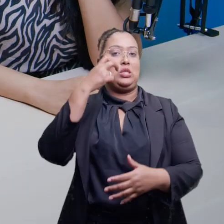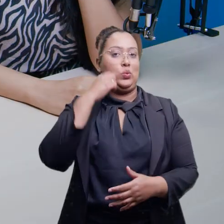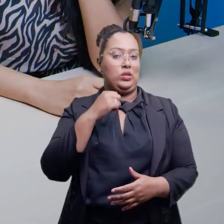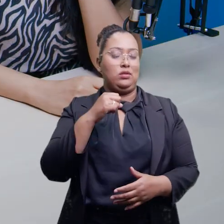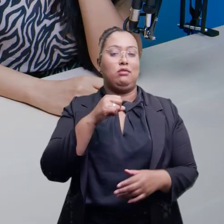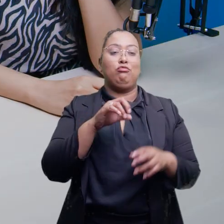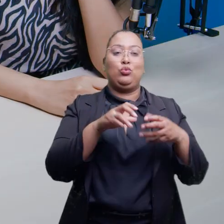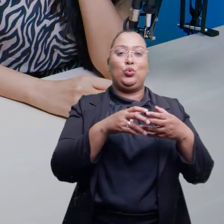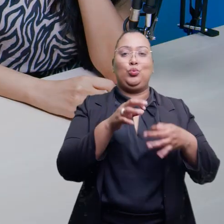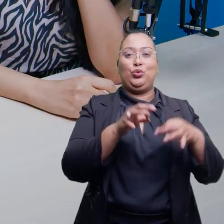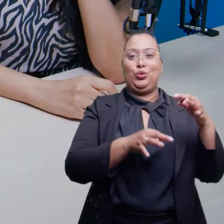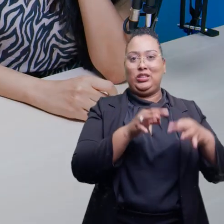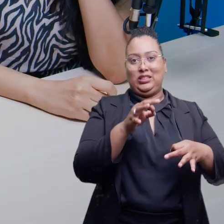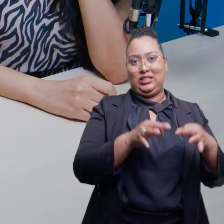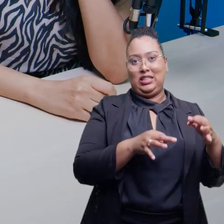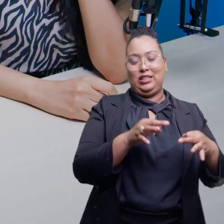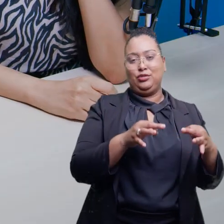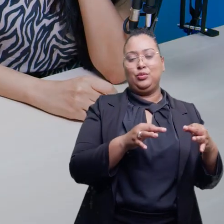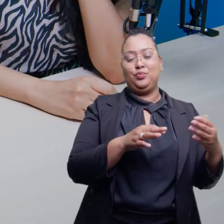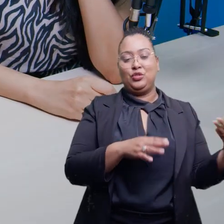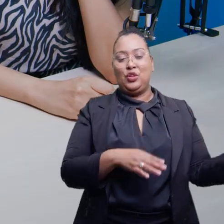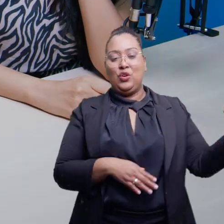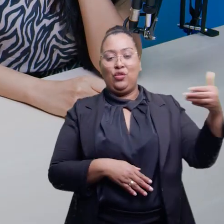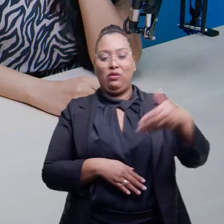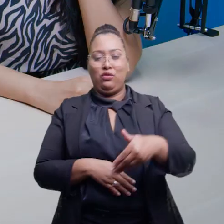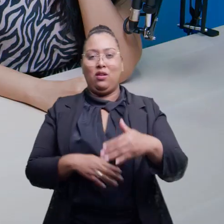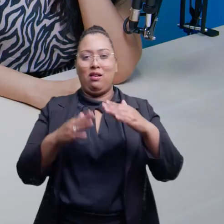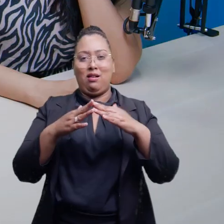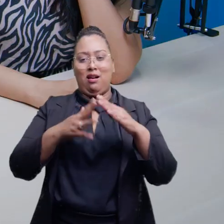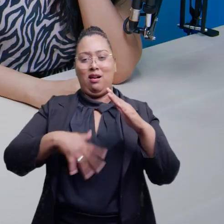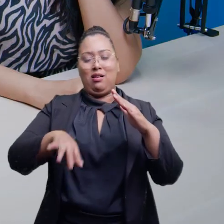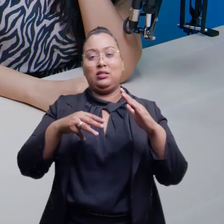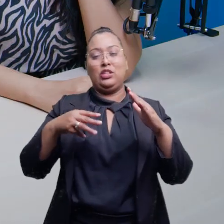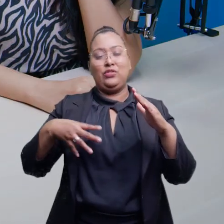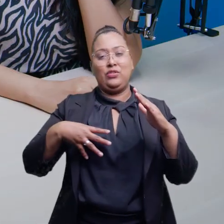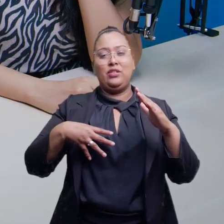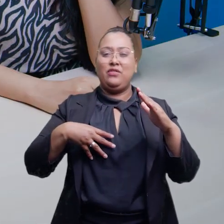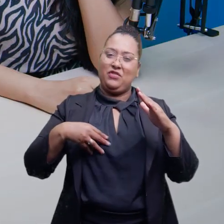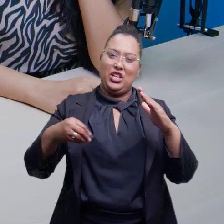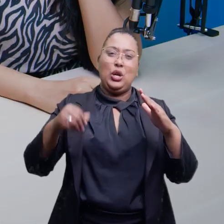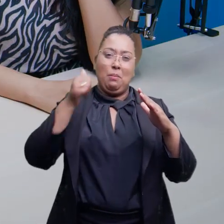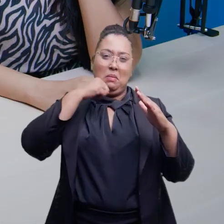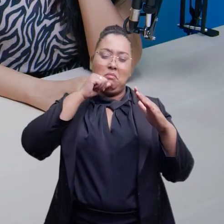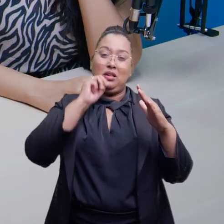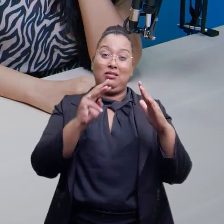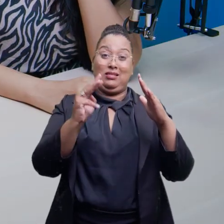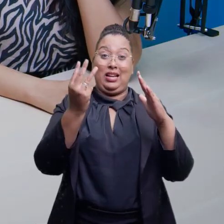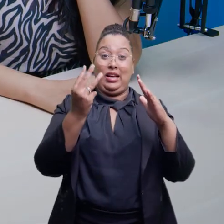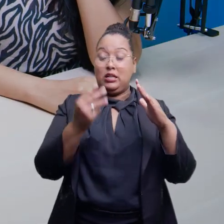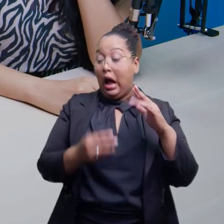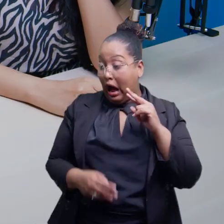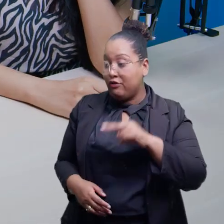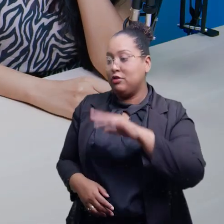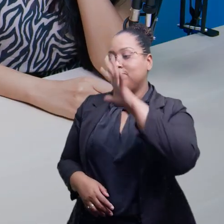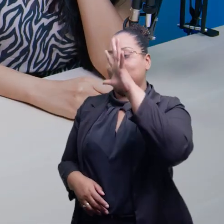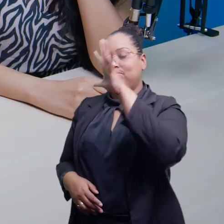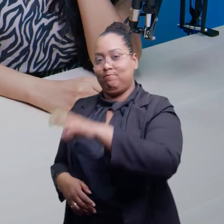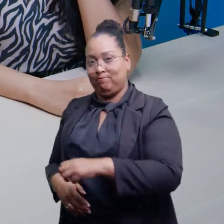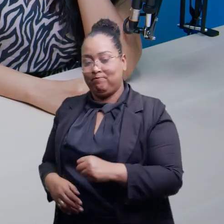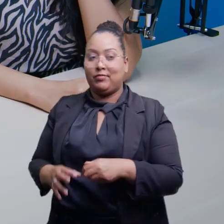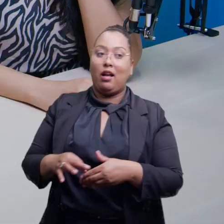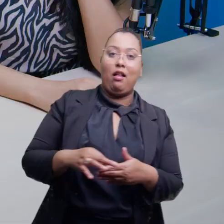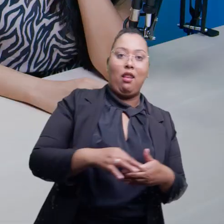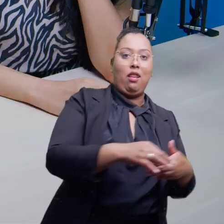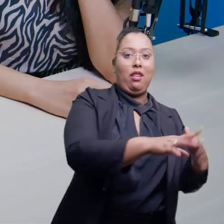Que foi onde o juizado foi até a residência onde eu morava com os meus 3 irmãos, né? E levou a gente até o abrigo.